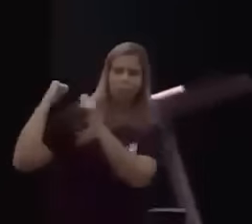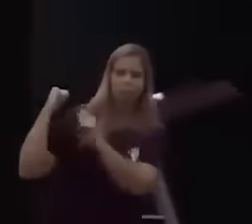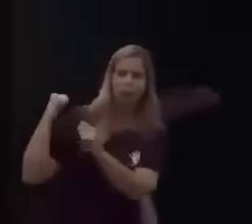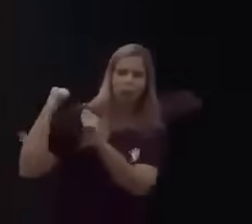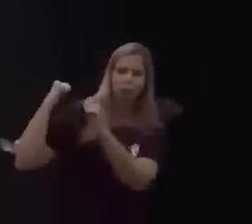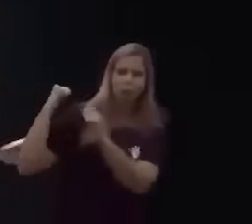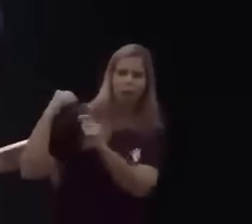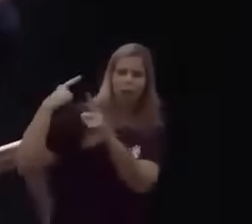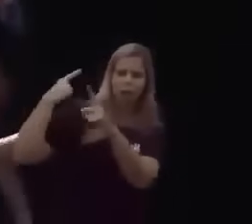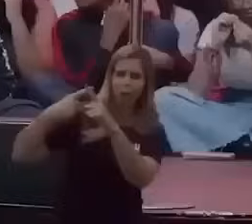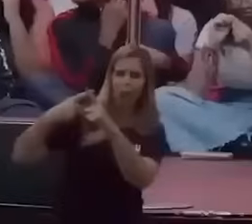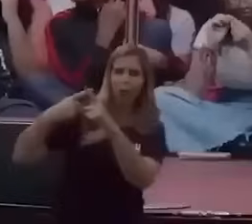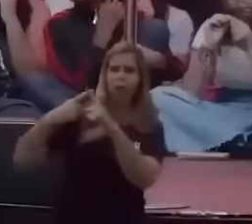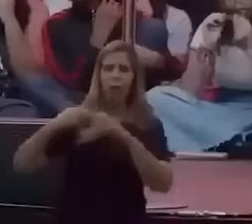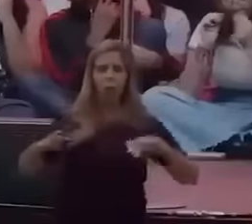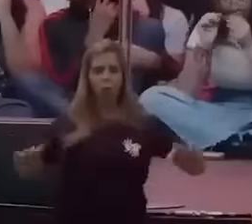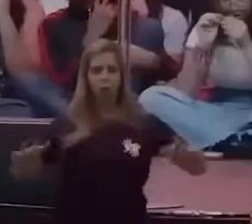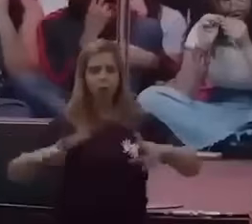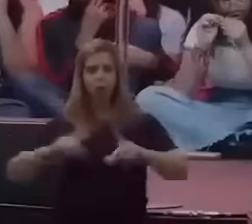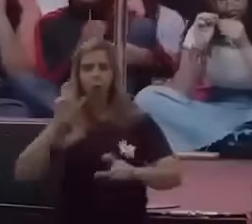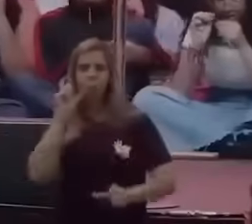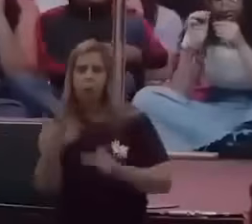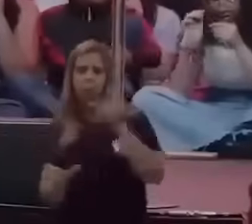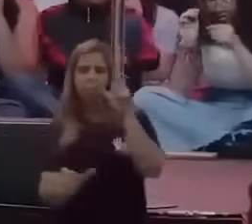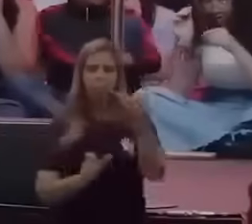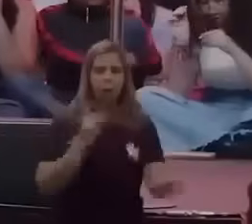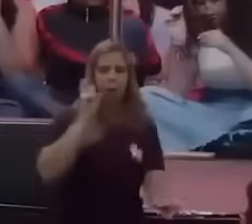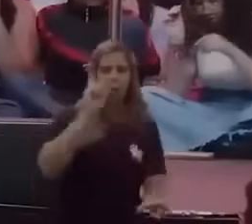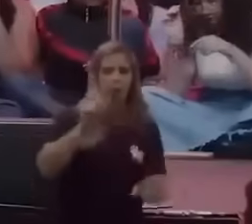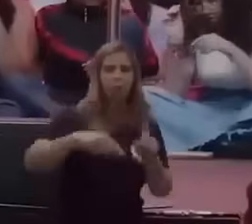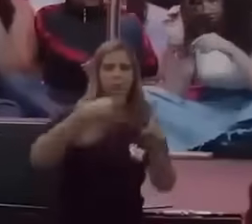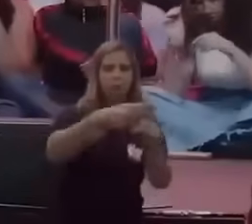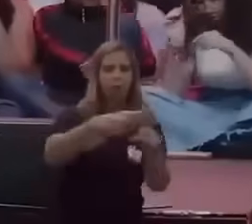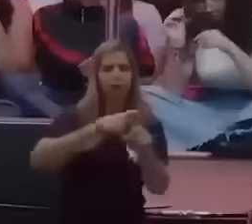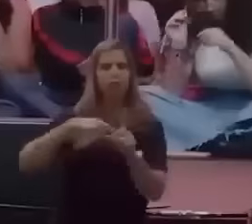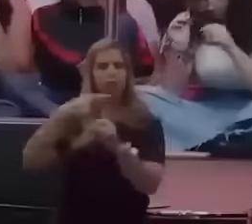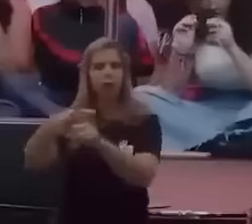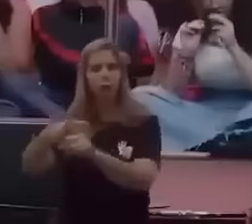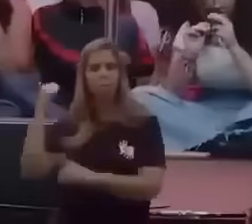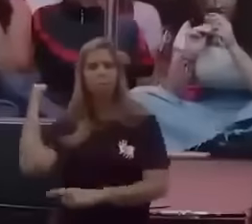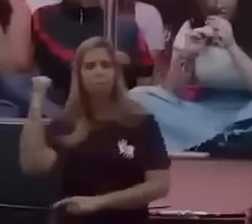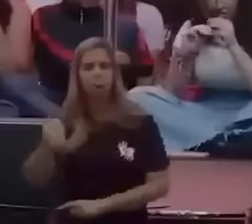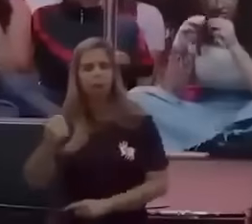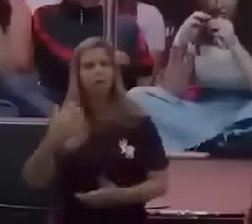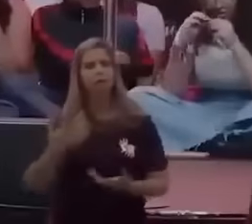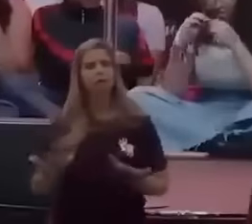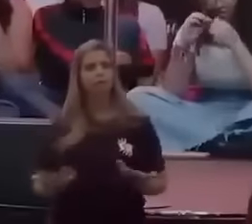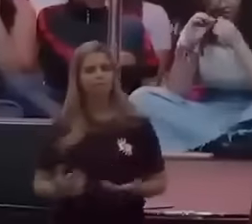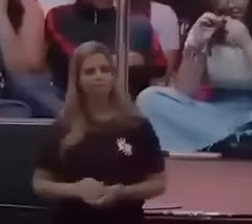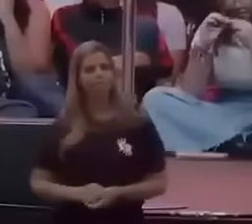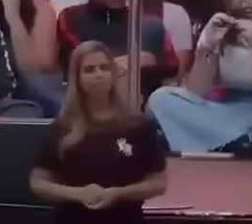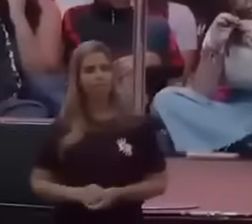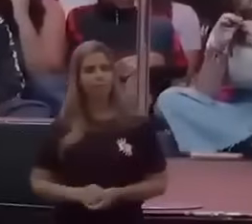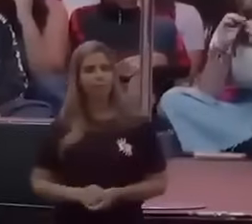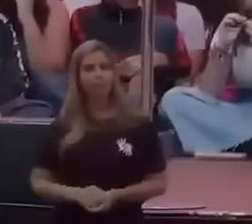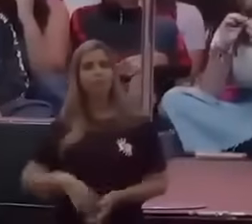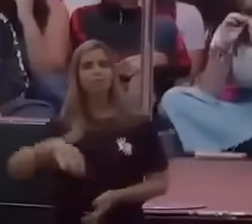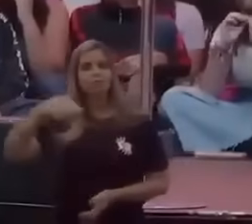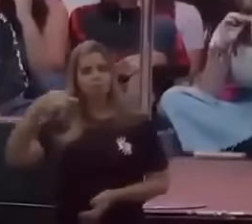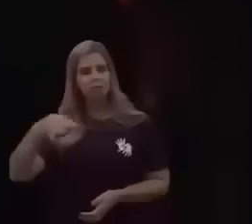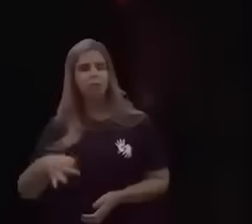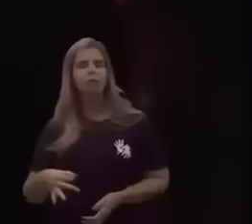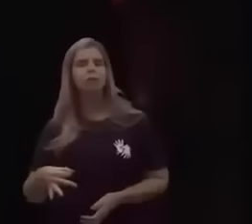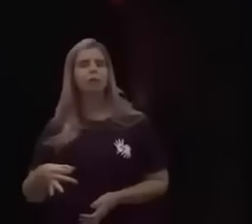apupos e vaias, uma multidão ensandecida, dizendo: crucifica-o, crucifica-o? Será que era